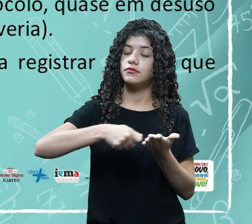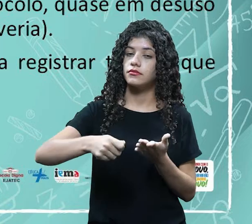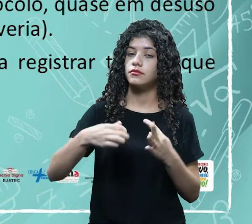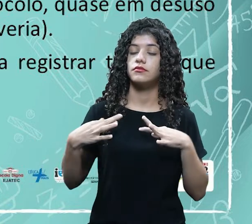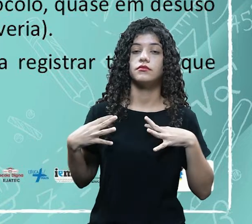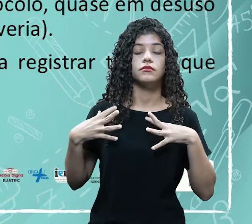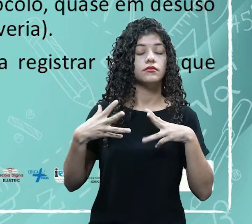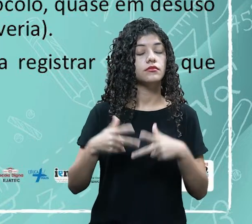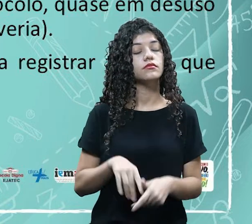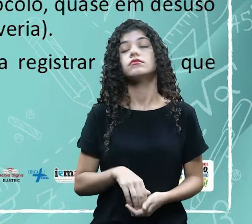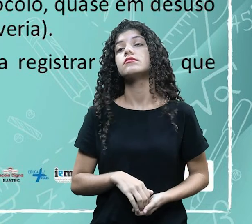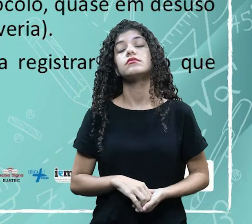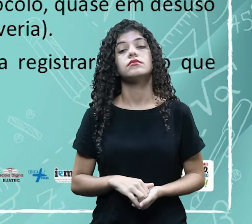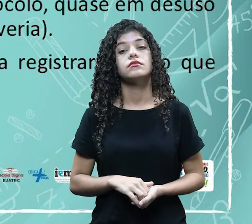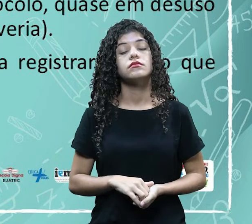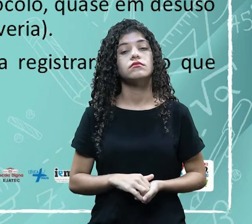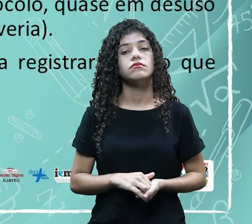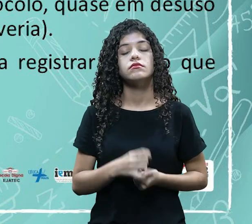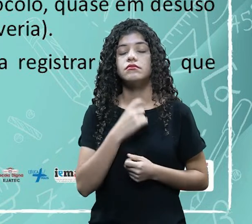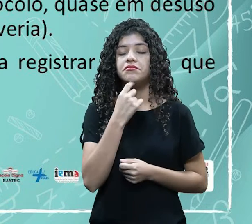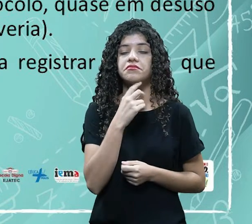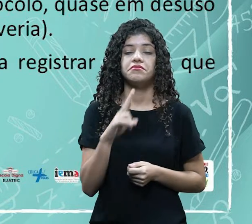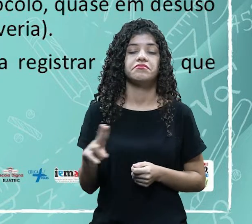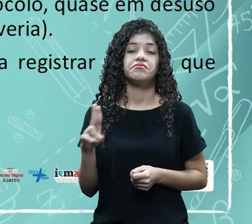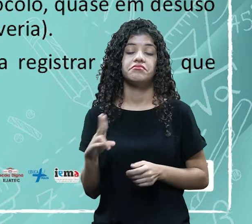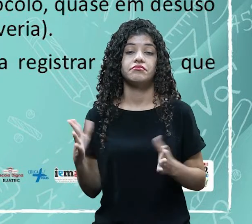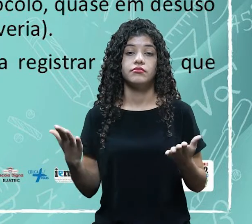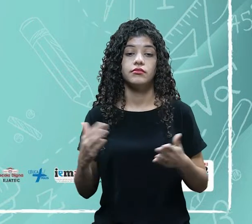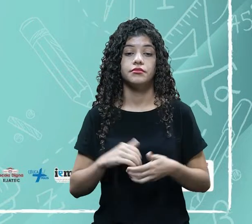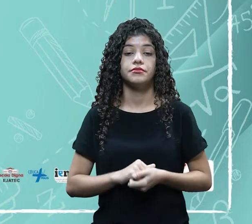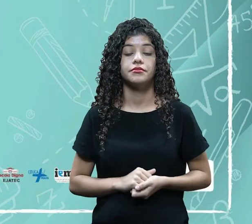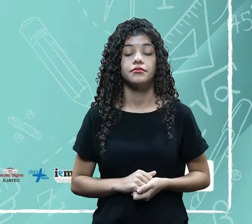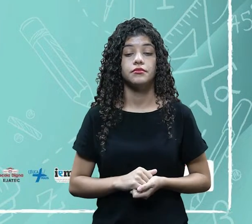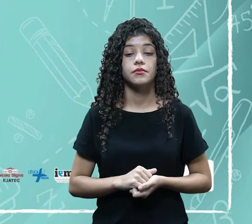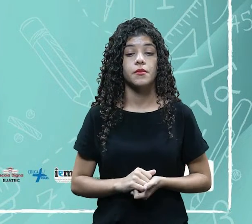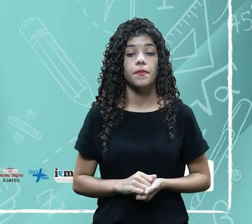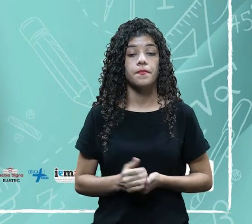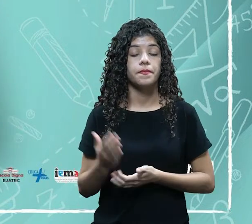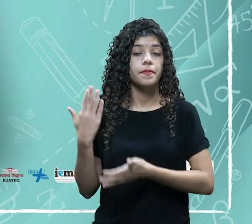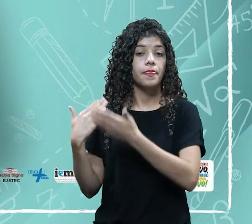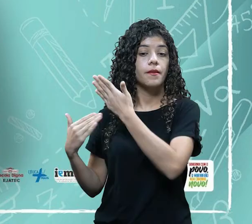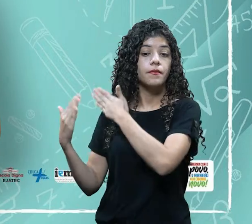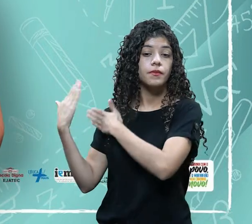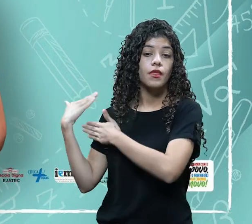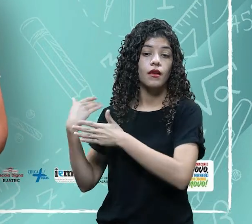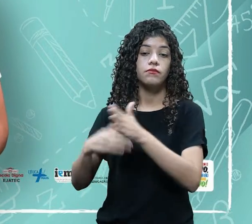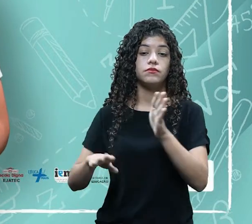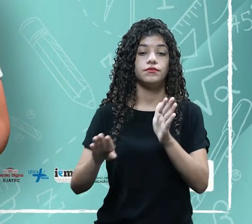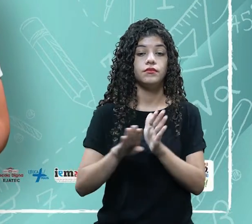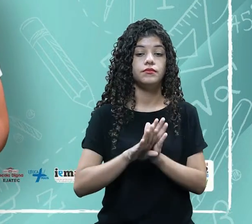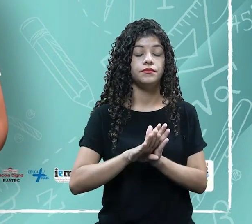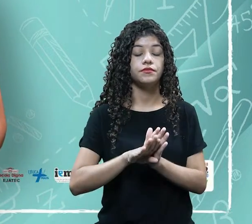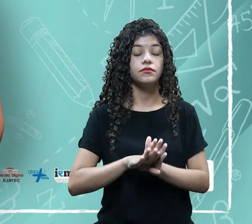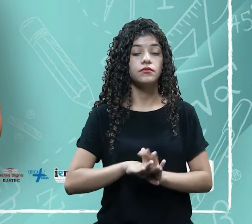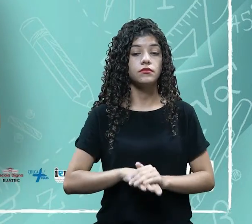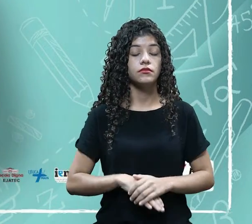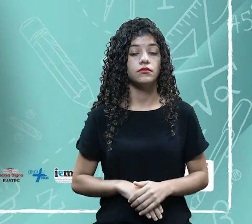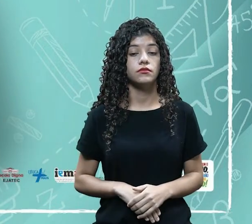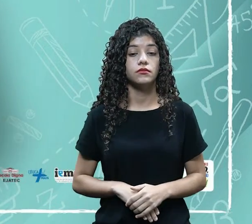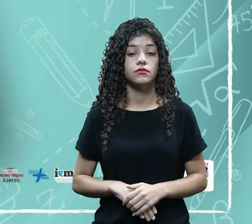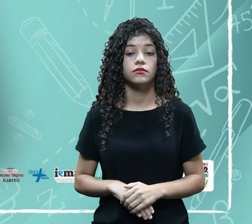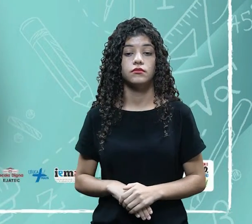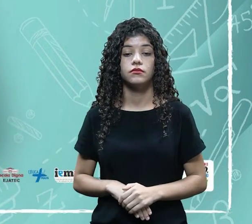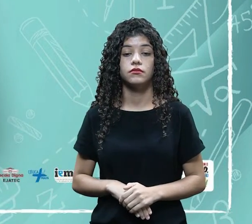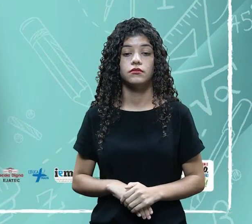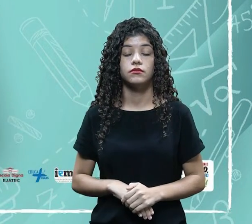protocolo, quase em desuso, né? Em toda a administração pública. Você vai lá, antigamente você ia na administração pública, em qualquer